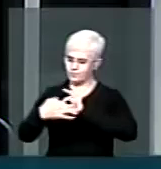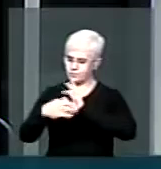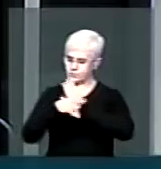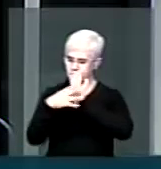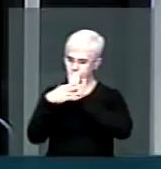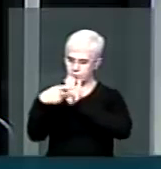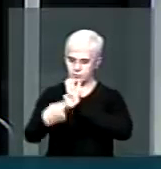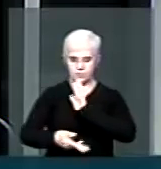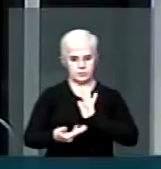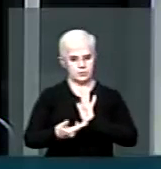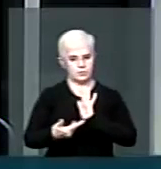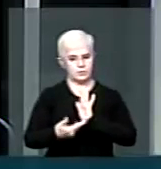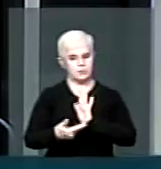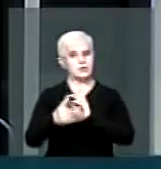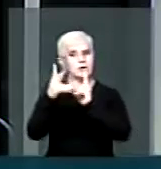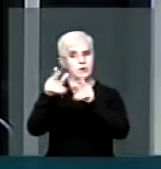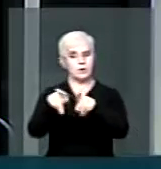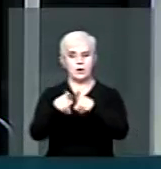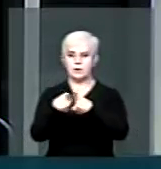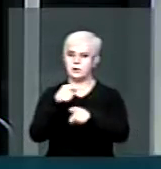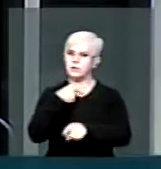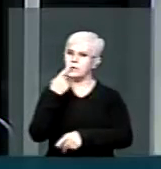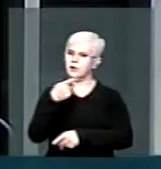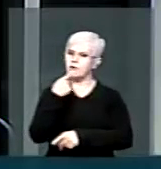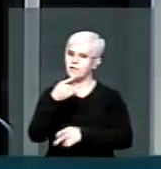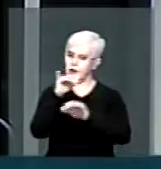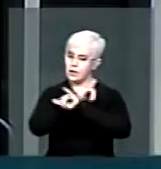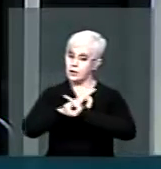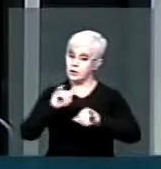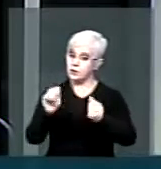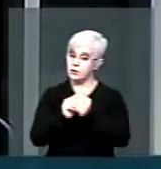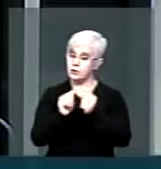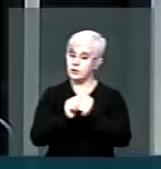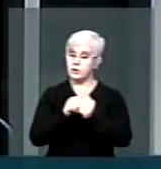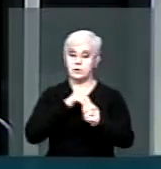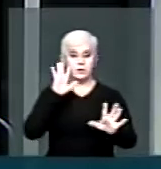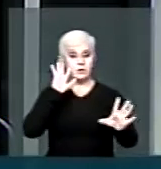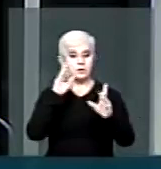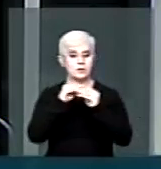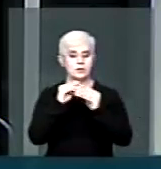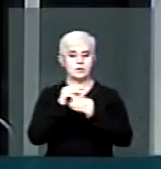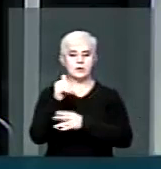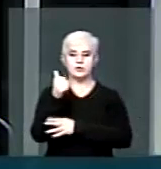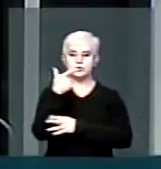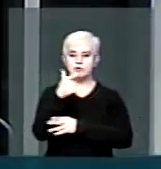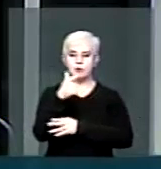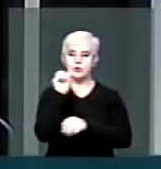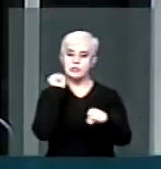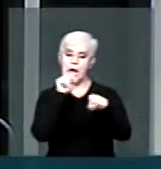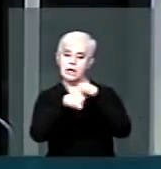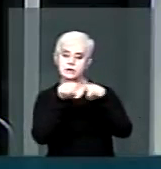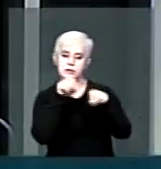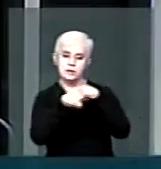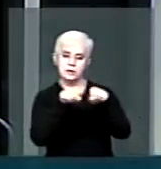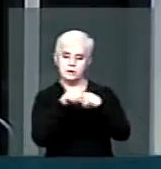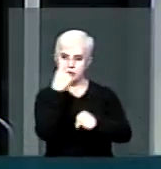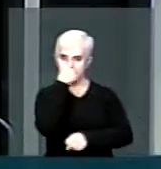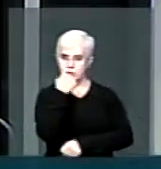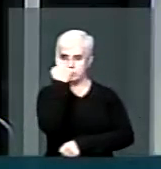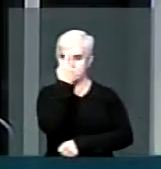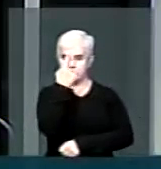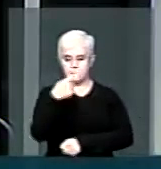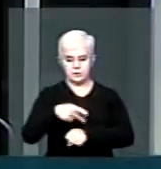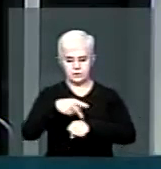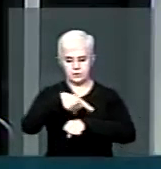O senhor, exatamente, eu usei como base dados para chegar ao número de 12 assassinatos, né, por hora no nosso